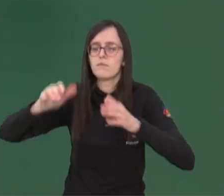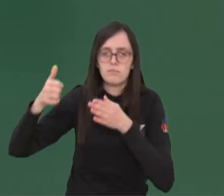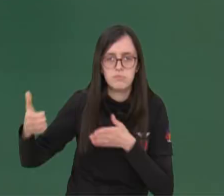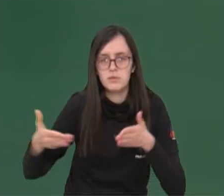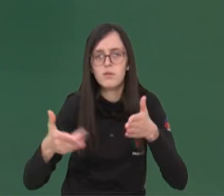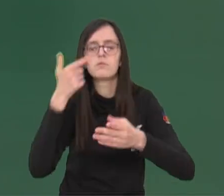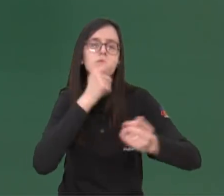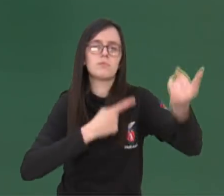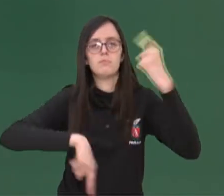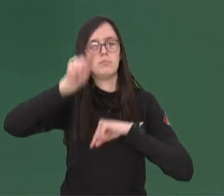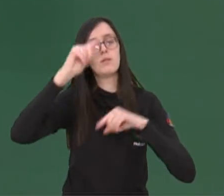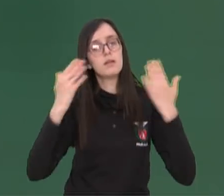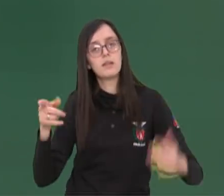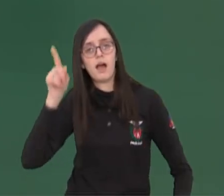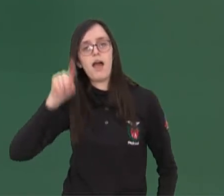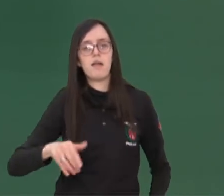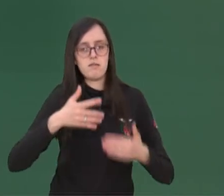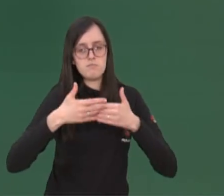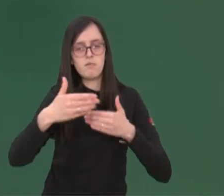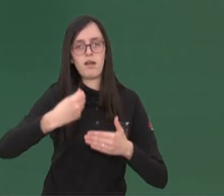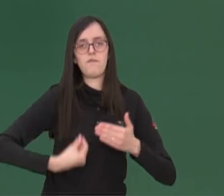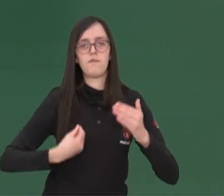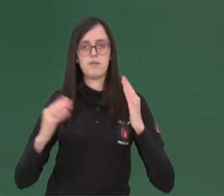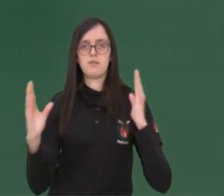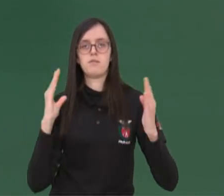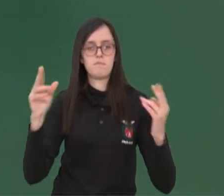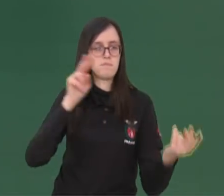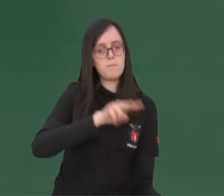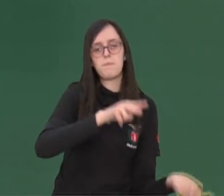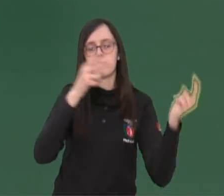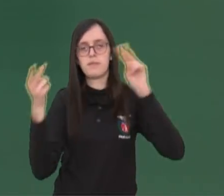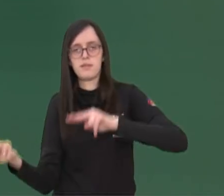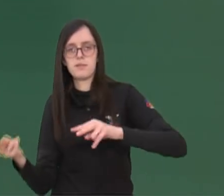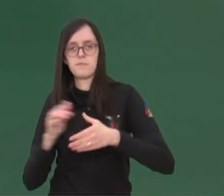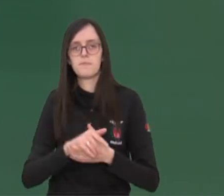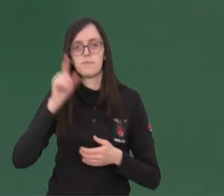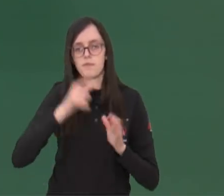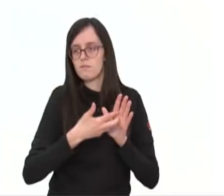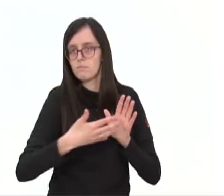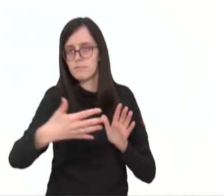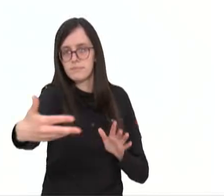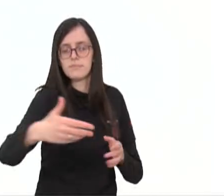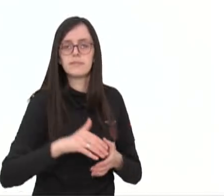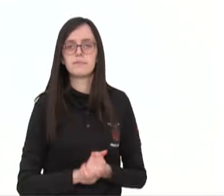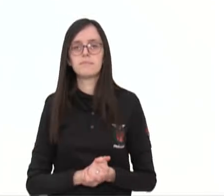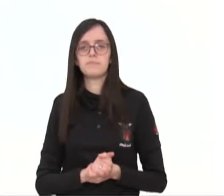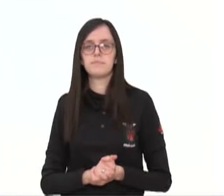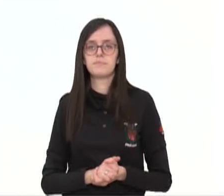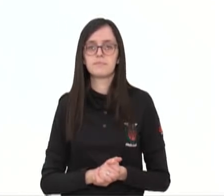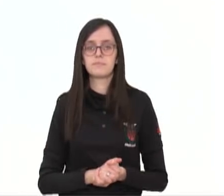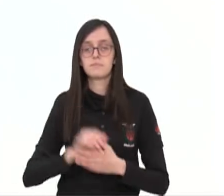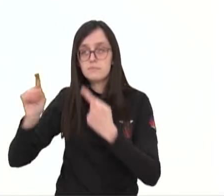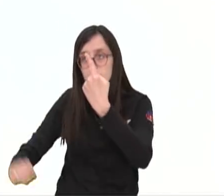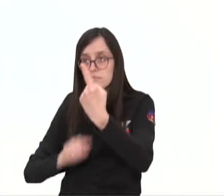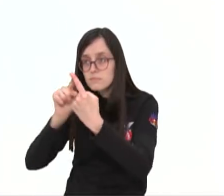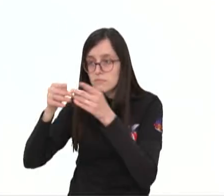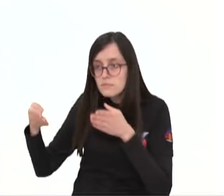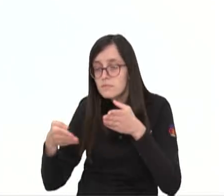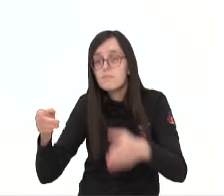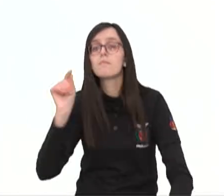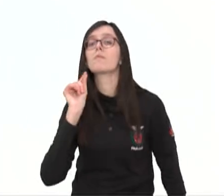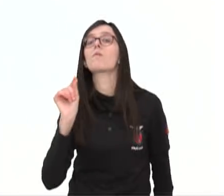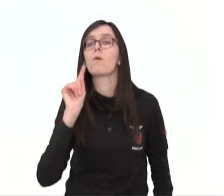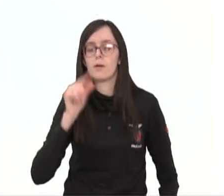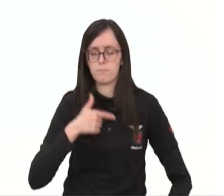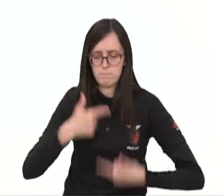para a evolução. Então, ele está em estado transitório, de transição, de passagem. O seu destino seria